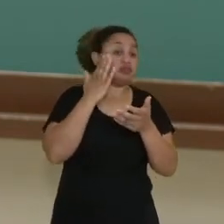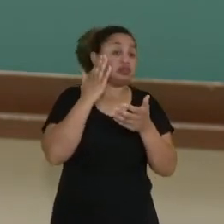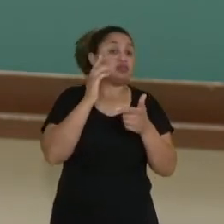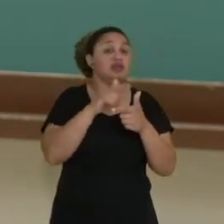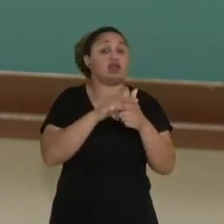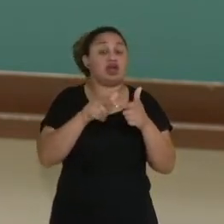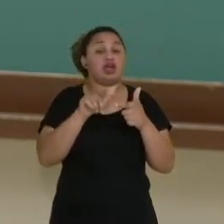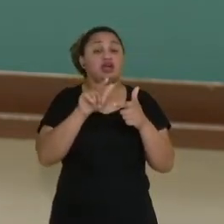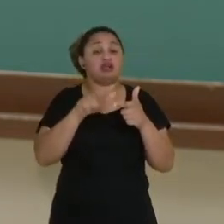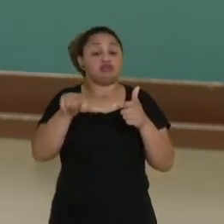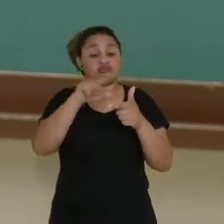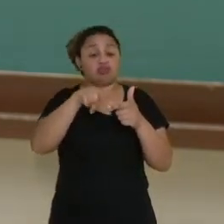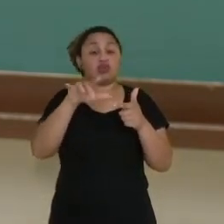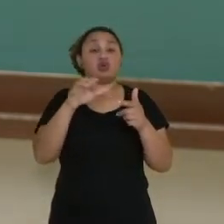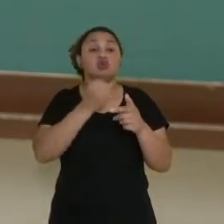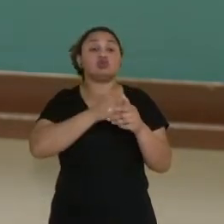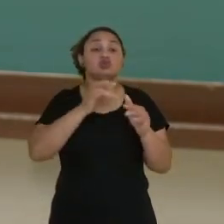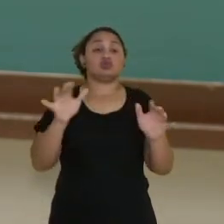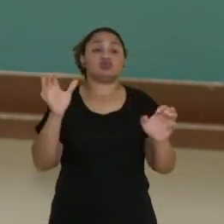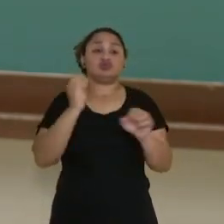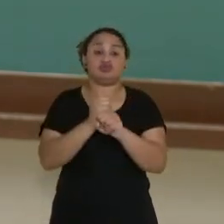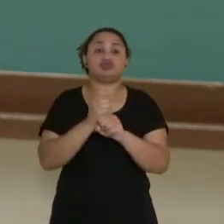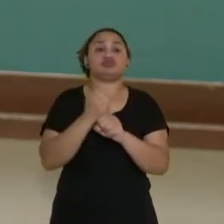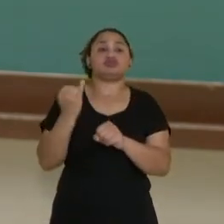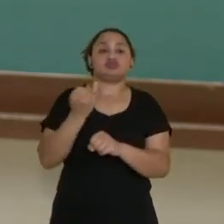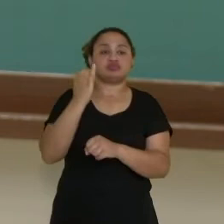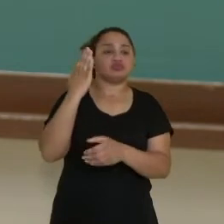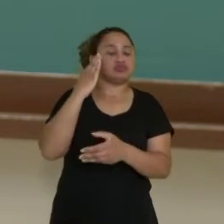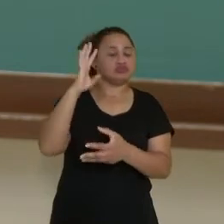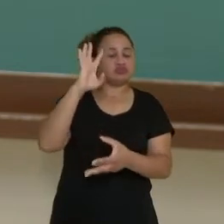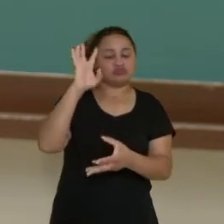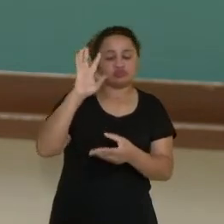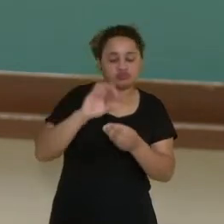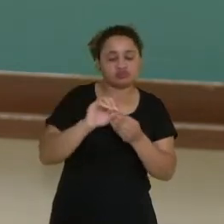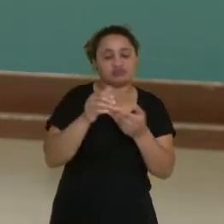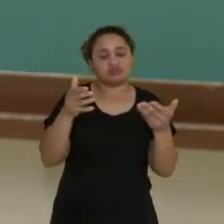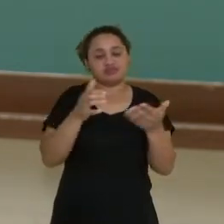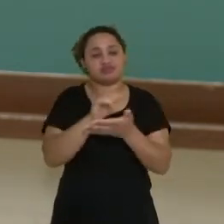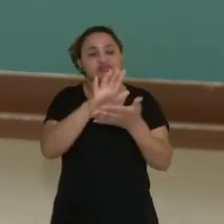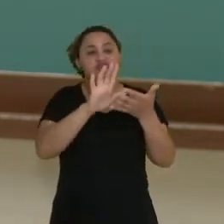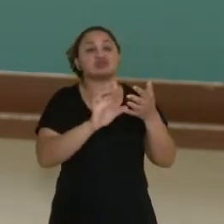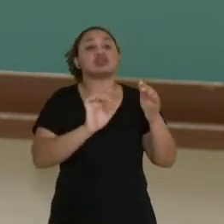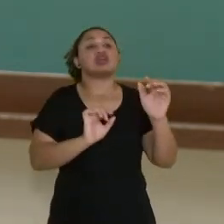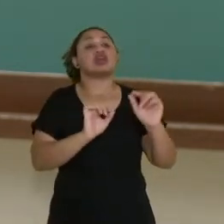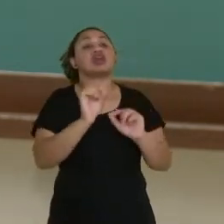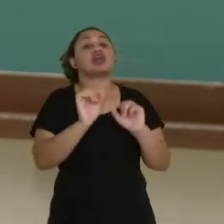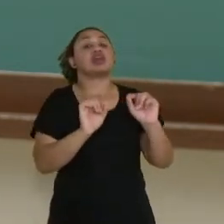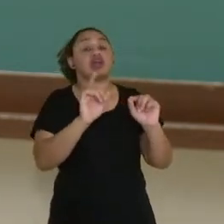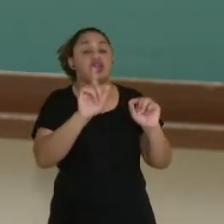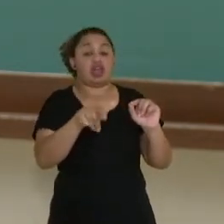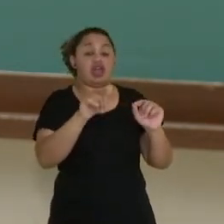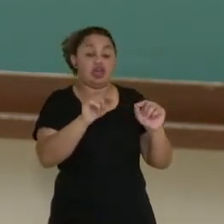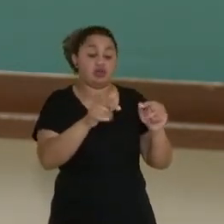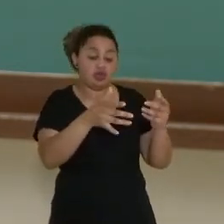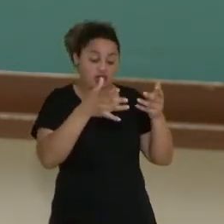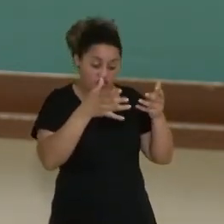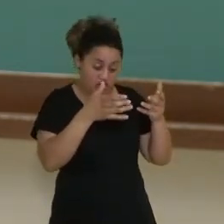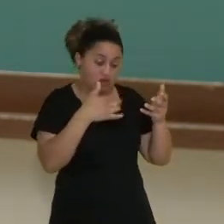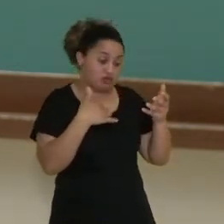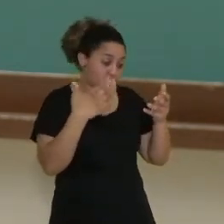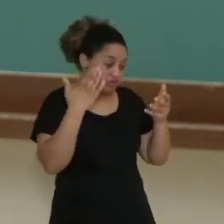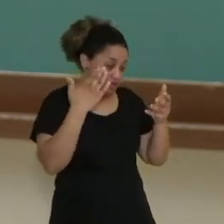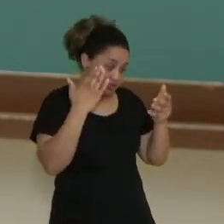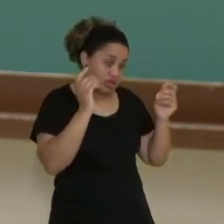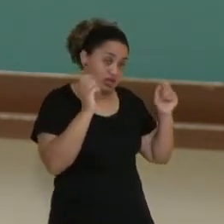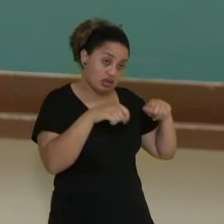claro que você vai ter que saber interpretar agora no seu exercício quem são as possibilidades favoráveis e